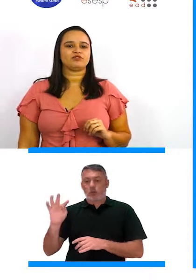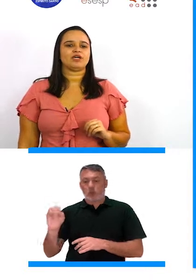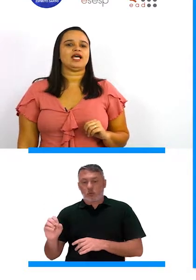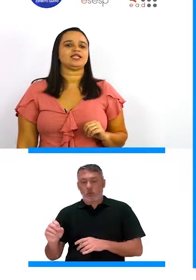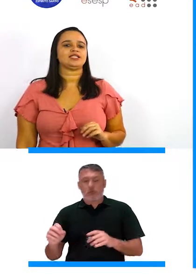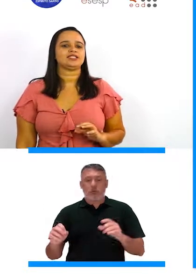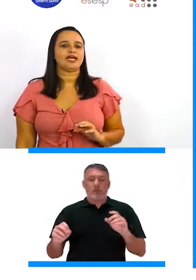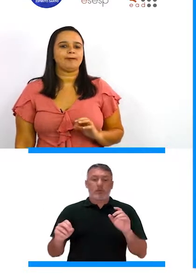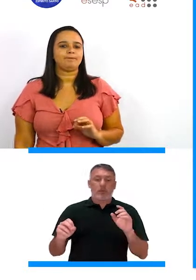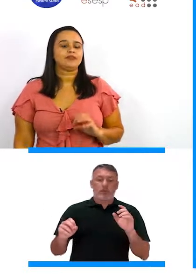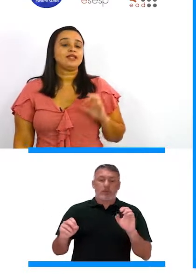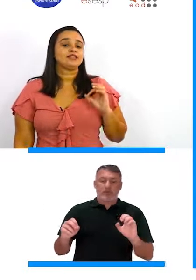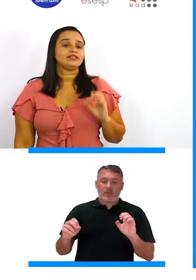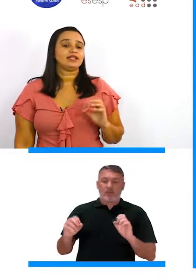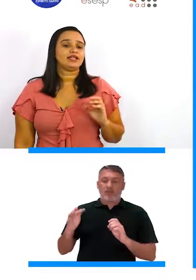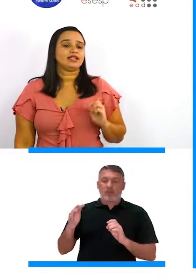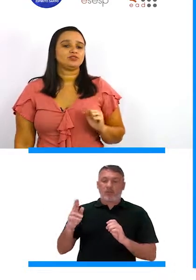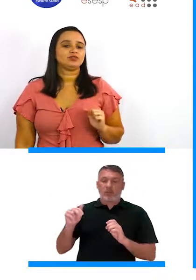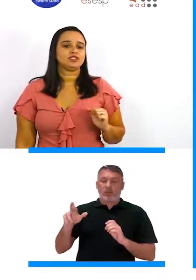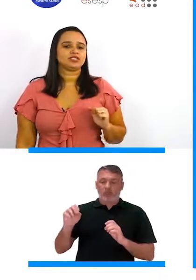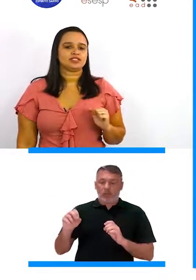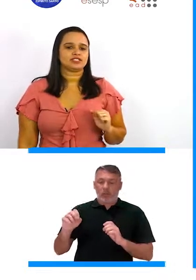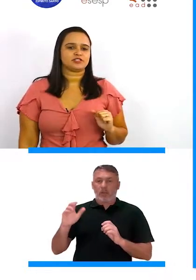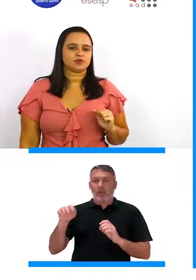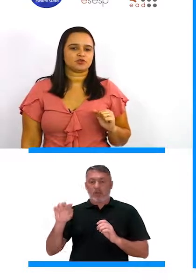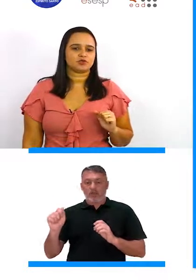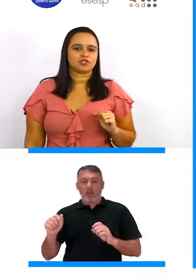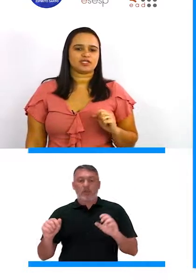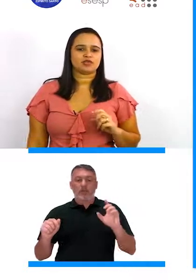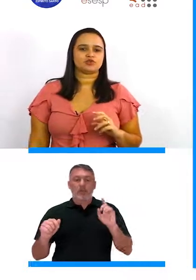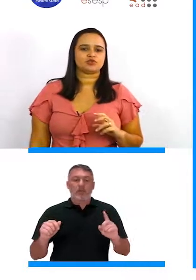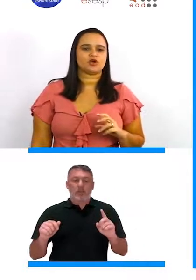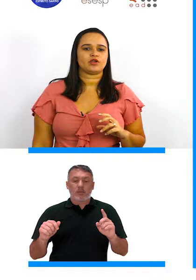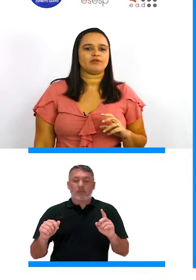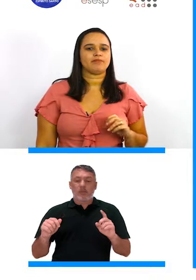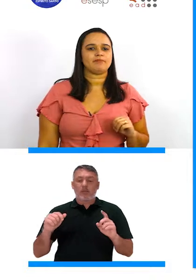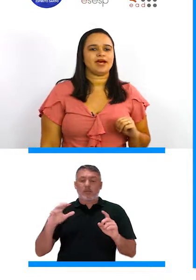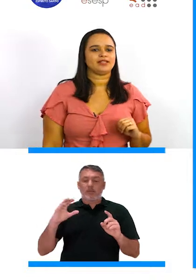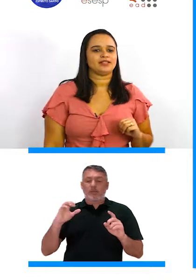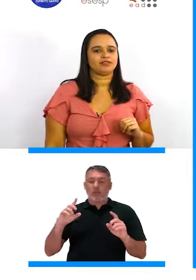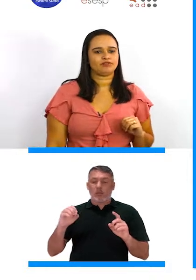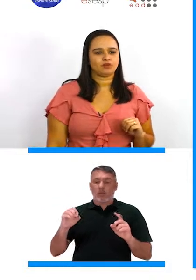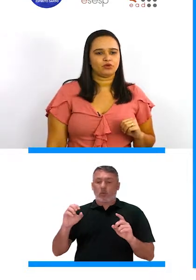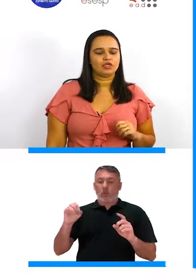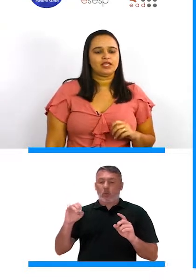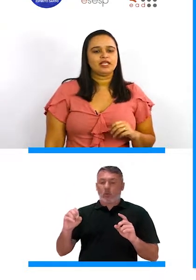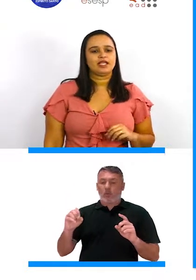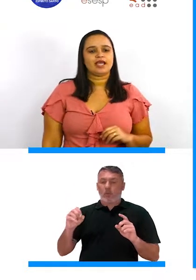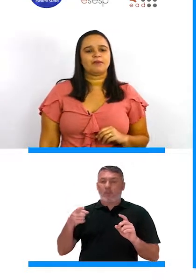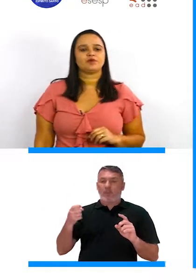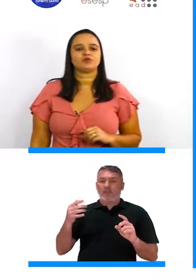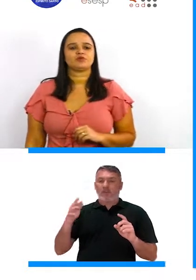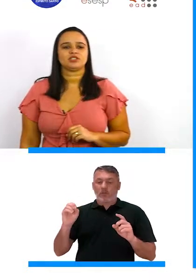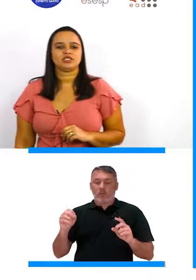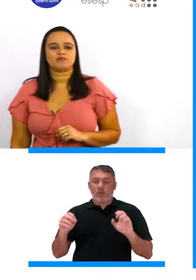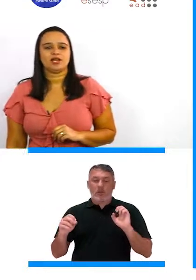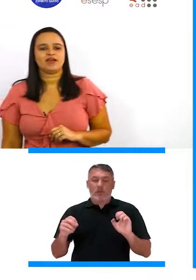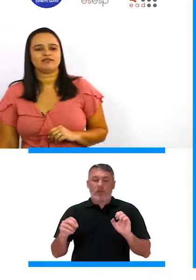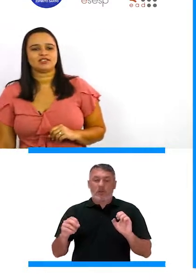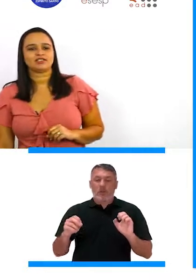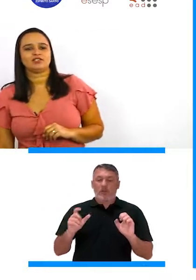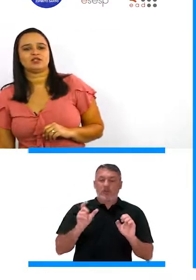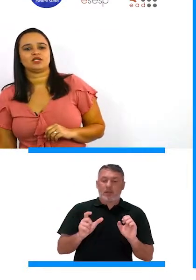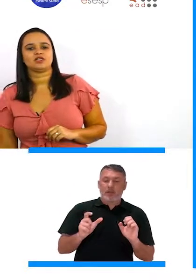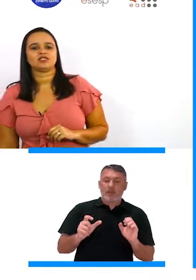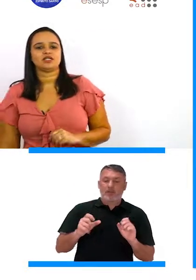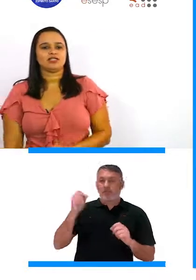encontrada em furar e cantar. D. Redundância nas expressões cego do zóio e mata em fro. E E. Pronúncia das